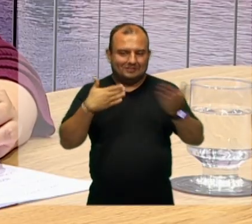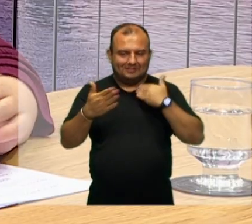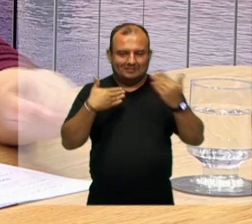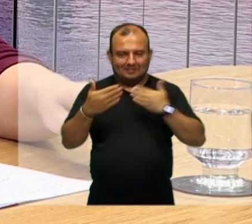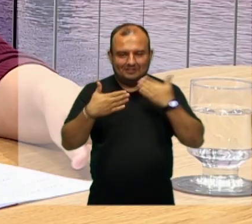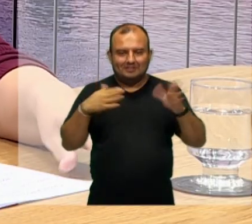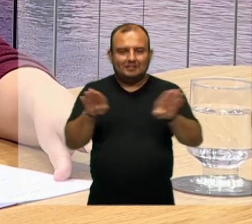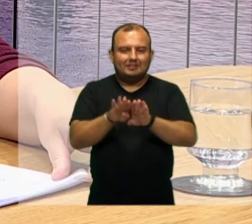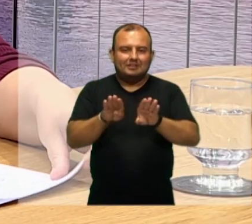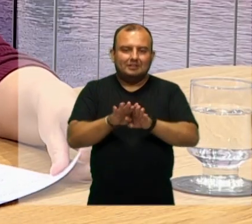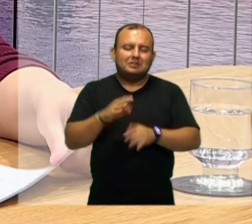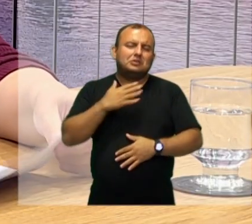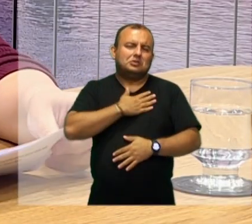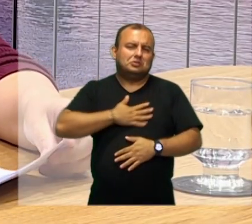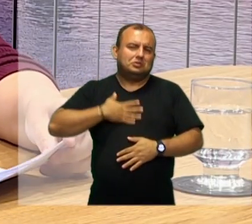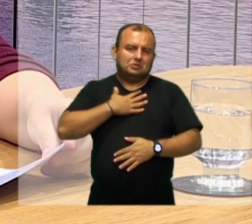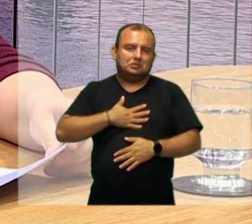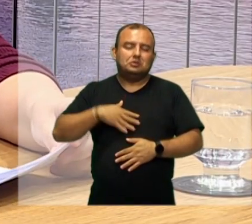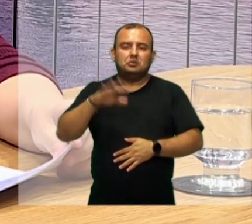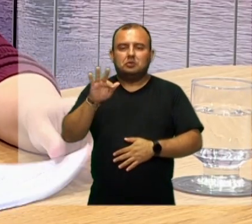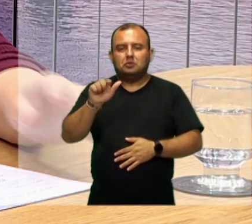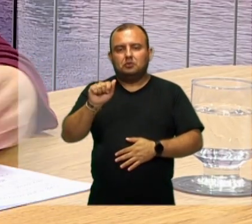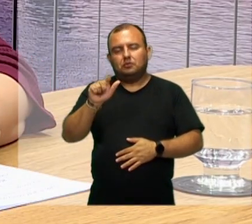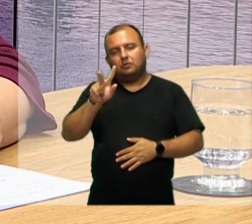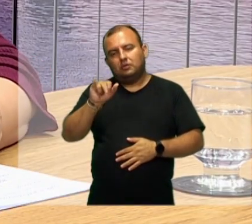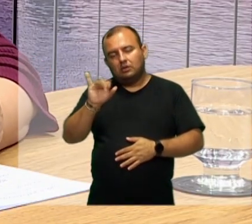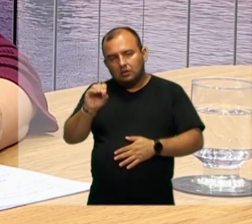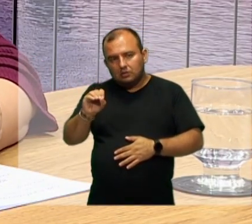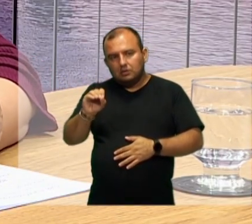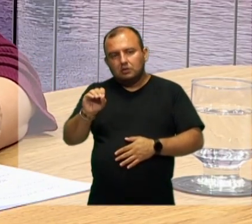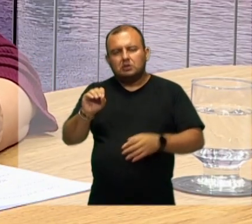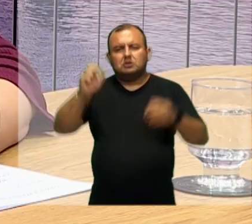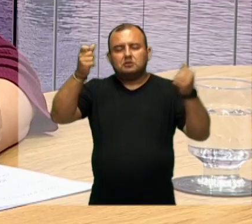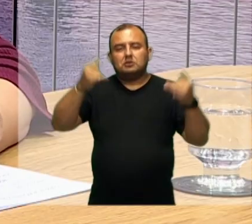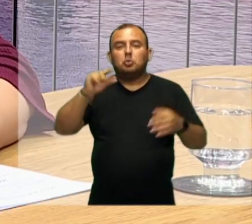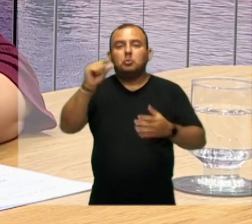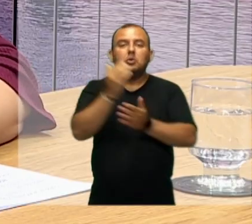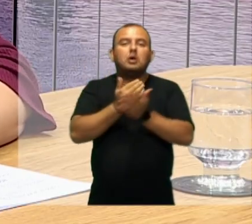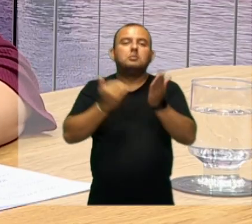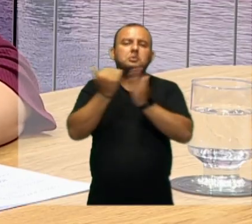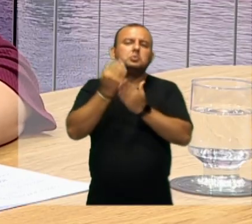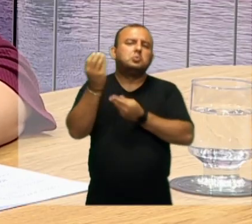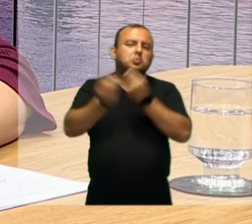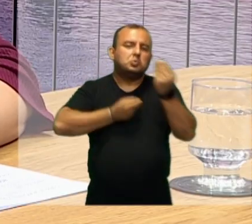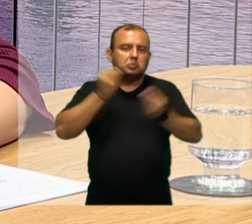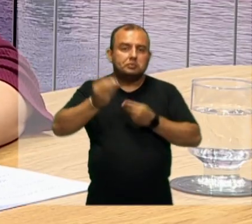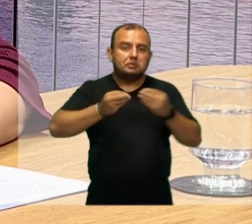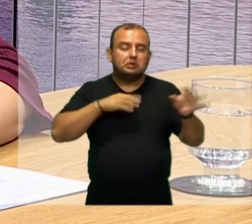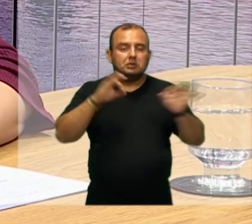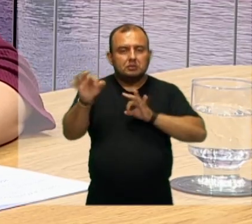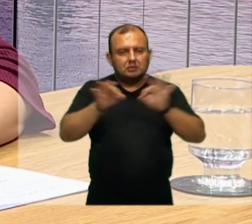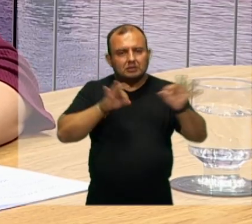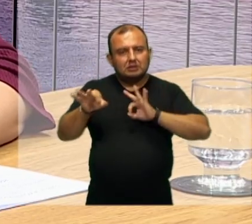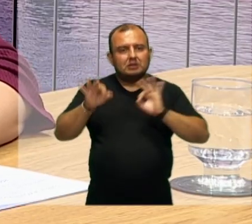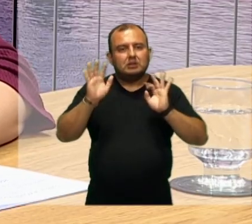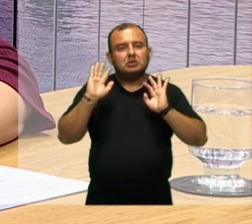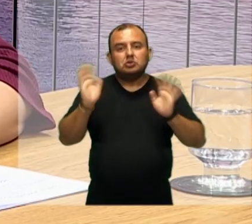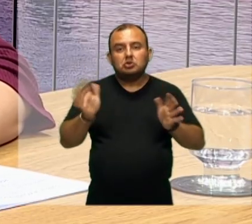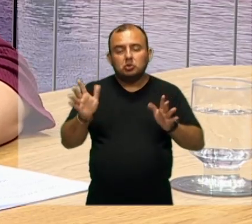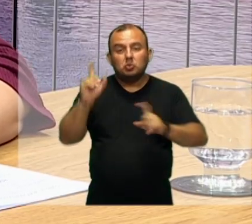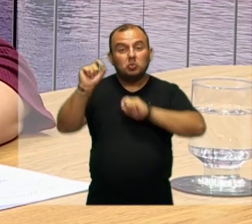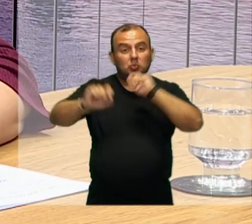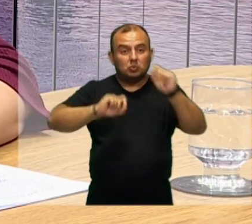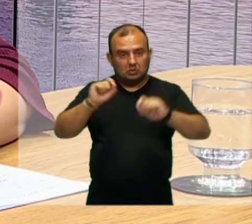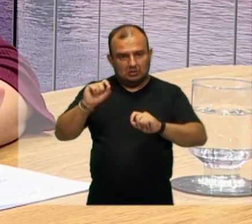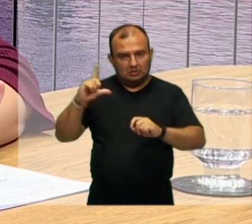conversa aqui, gostosa, com o Flávio Reitz, e vocês vão saber um pouquinho mais como é que está essa preparação, porque ele já